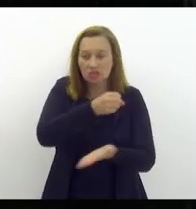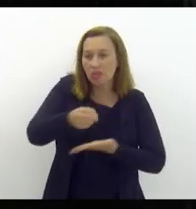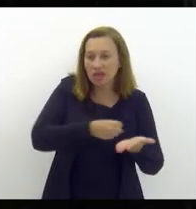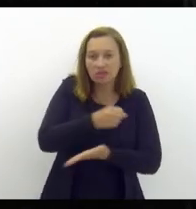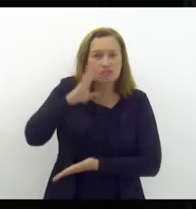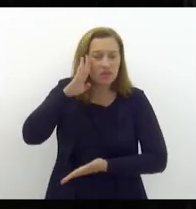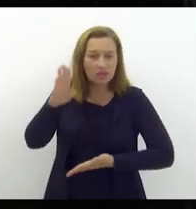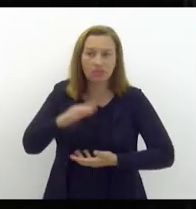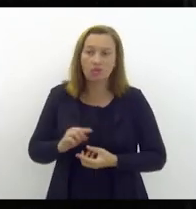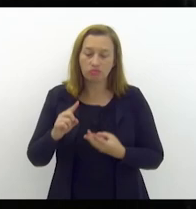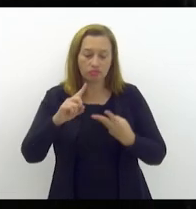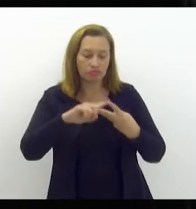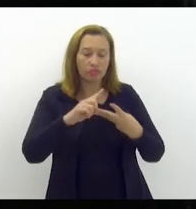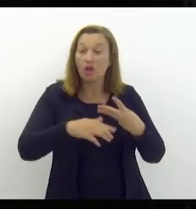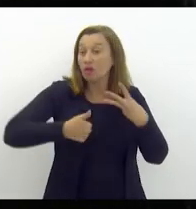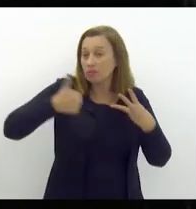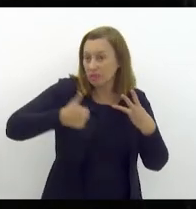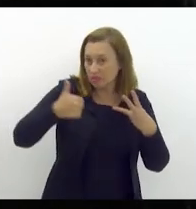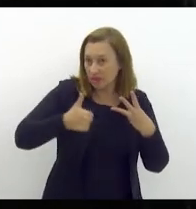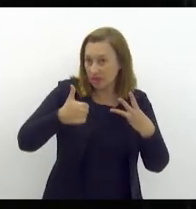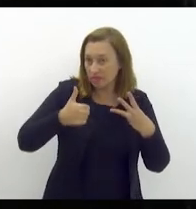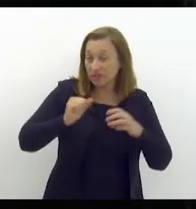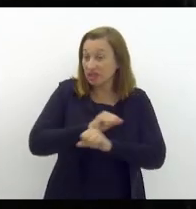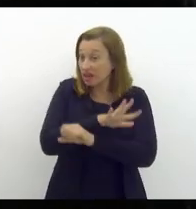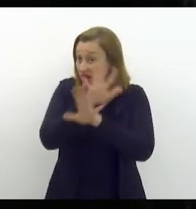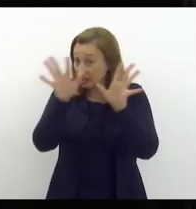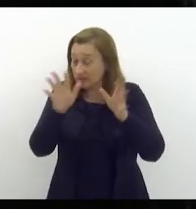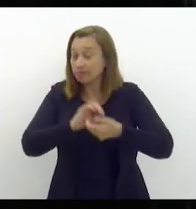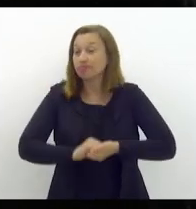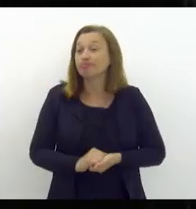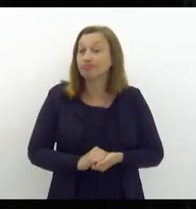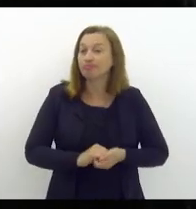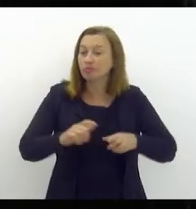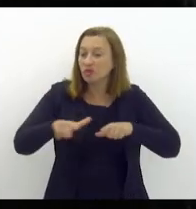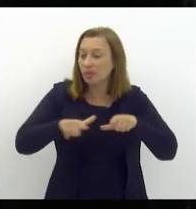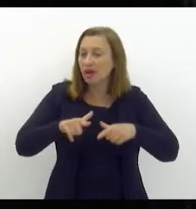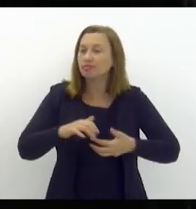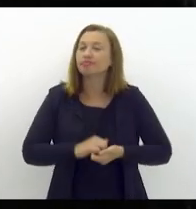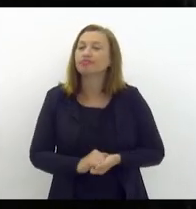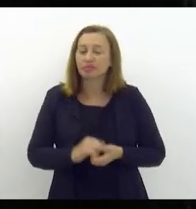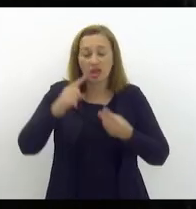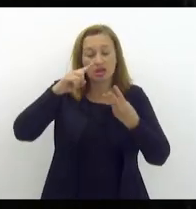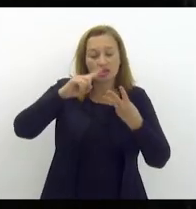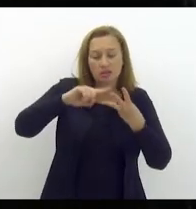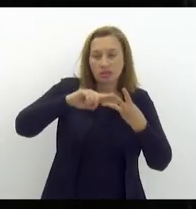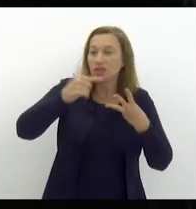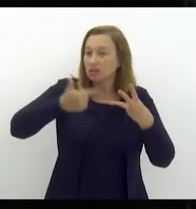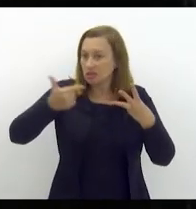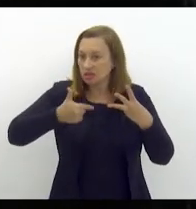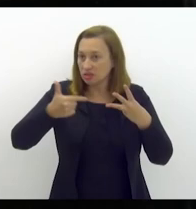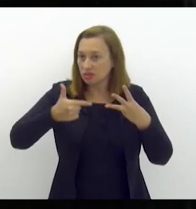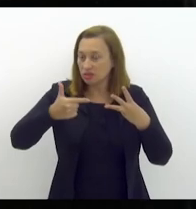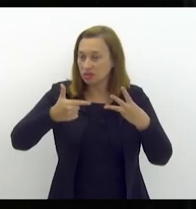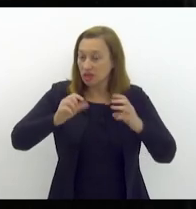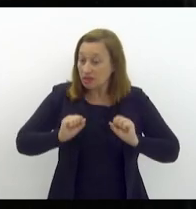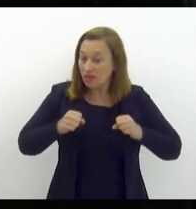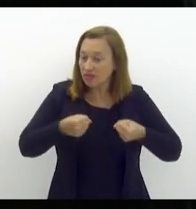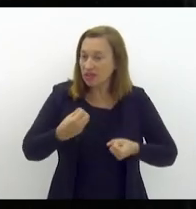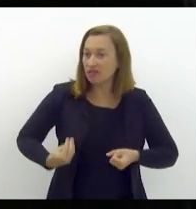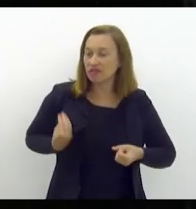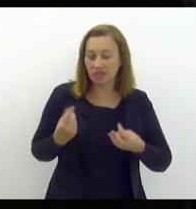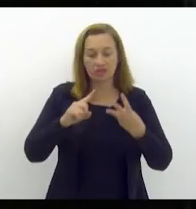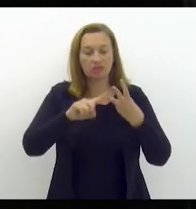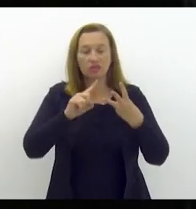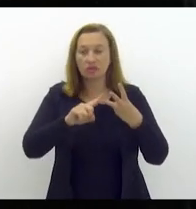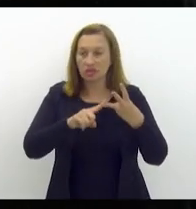fundamentais. Primeiro é o da transparência das ações. Segundo, é o da defesa da vida e o terceiro é da